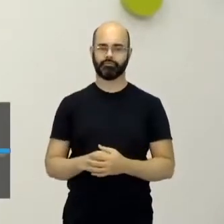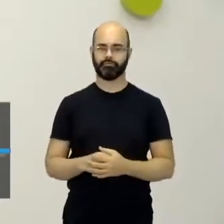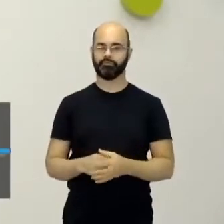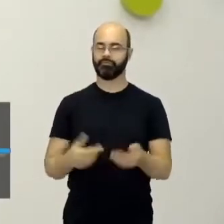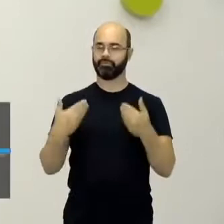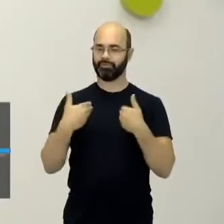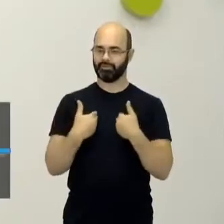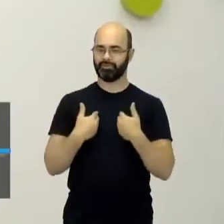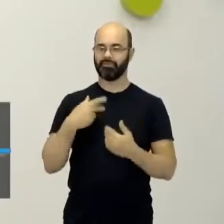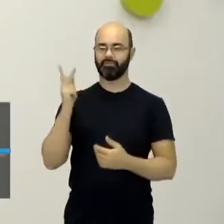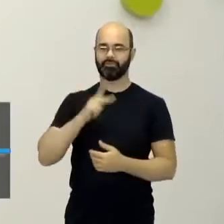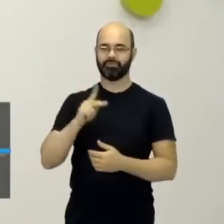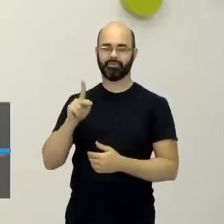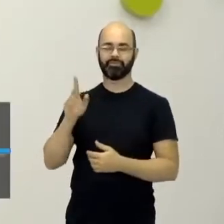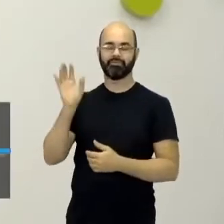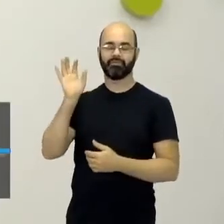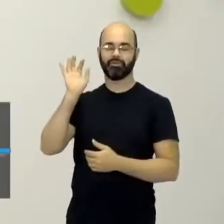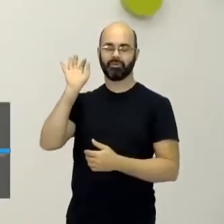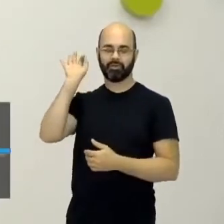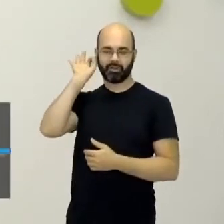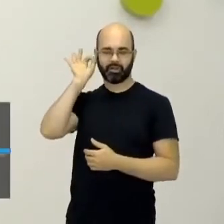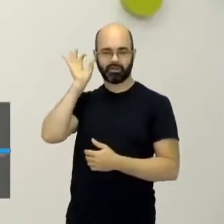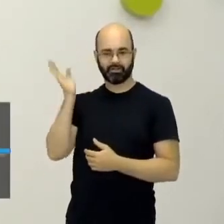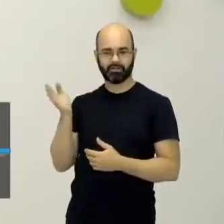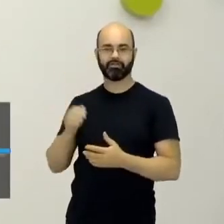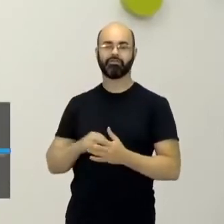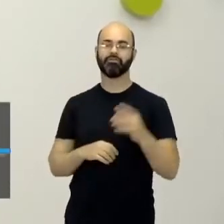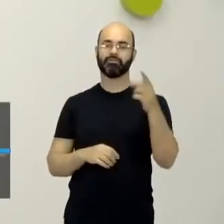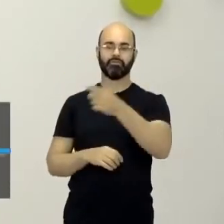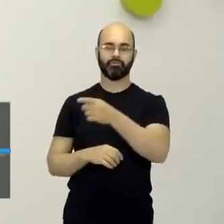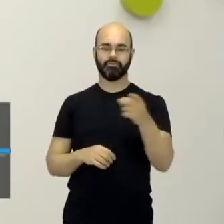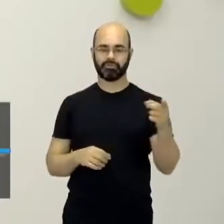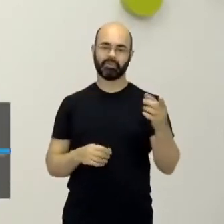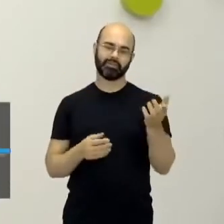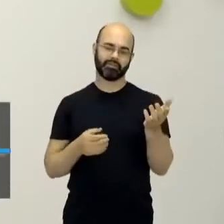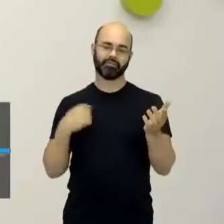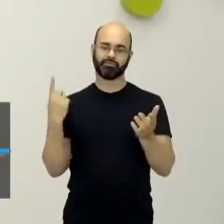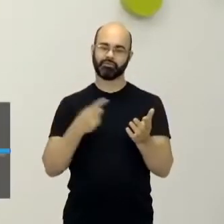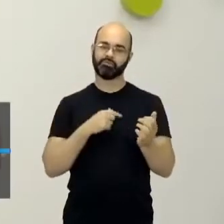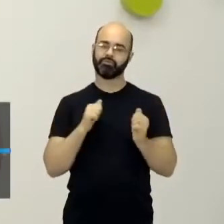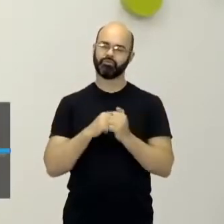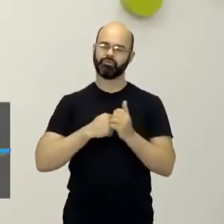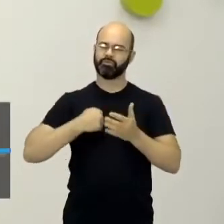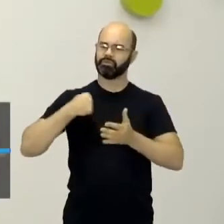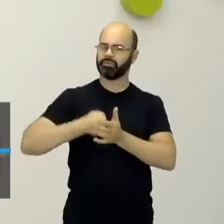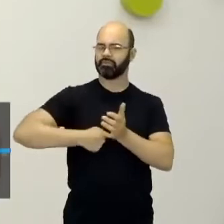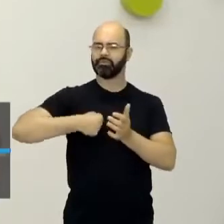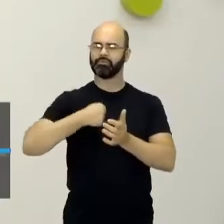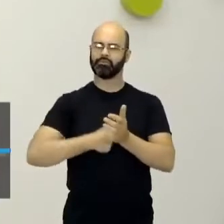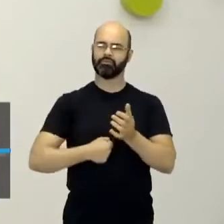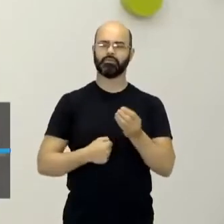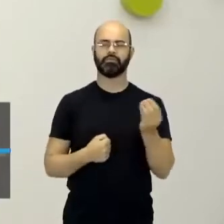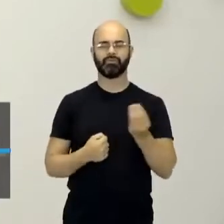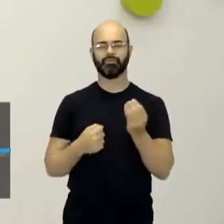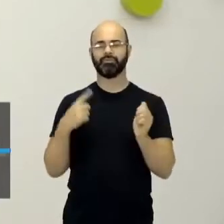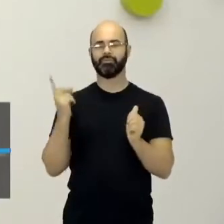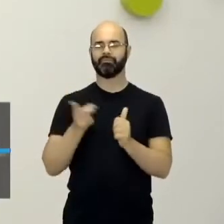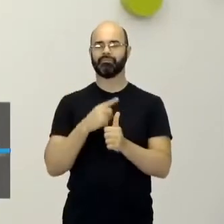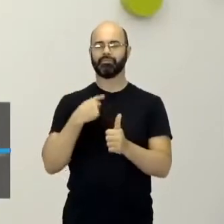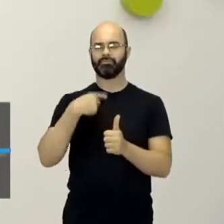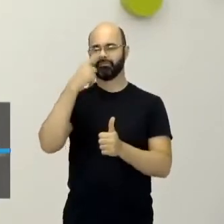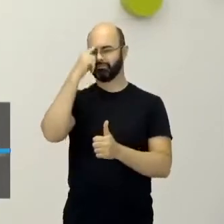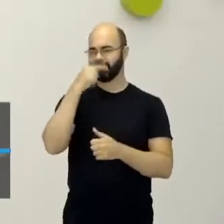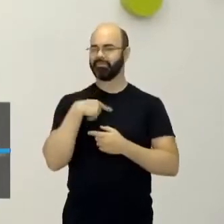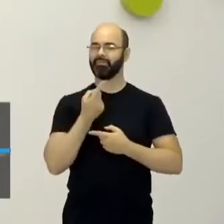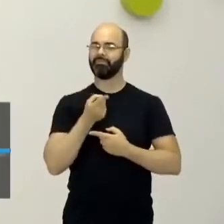aqui, professor Anderson e vocês, todos conversando sobre resistência e eu quero primeiro, assim, dar aquela provocação, né,